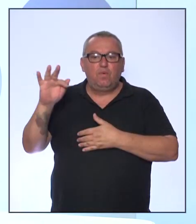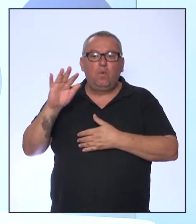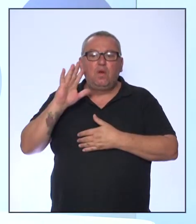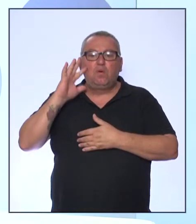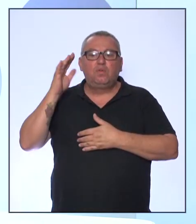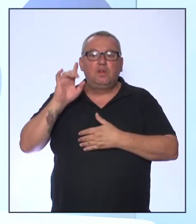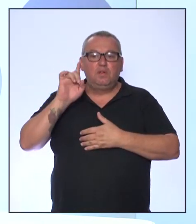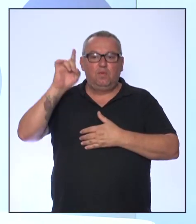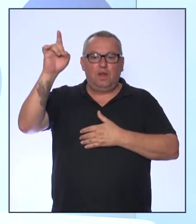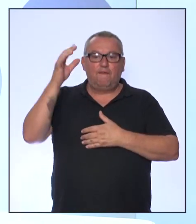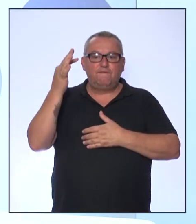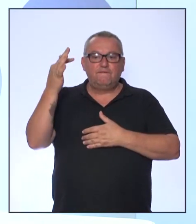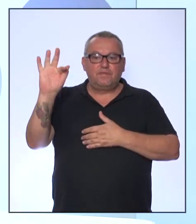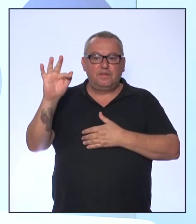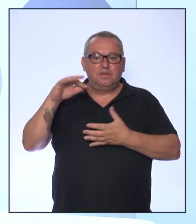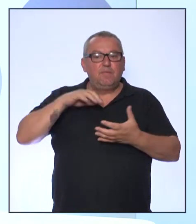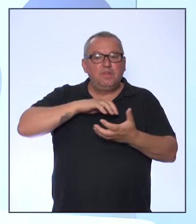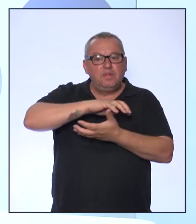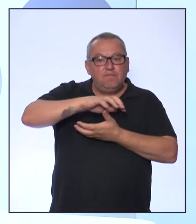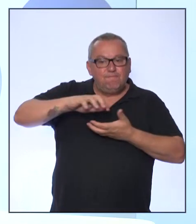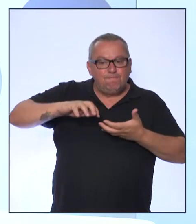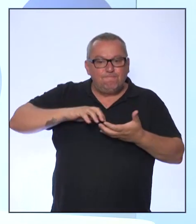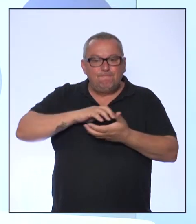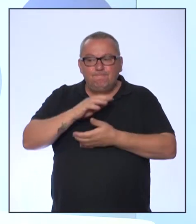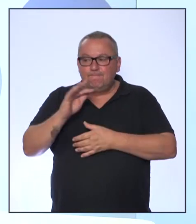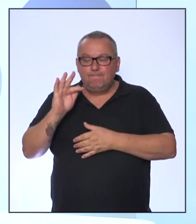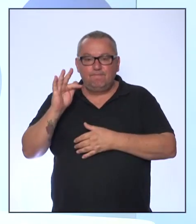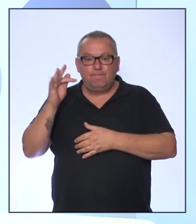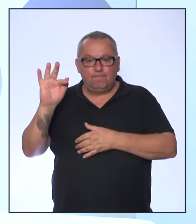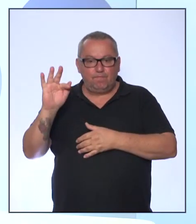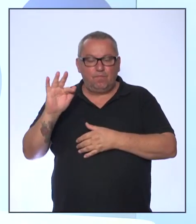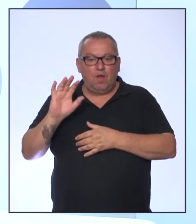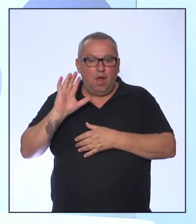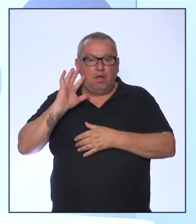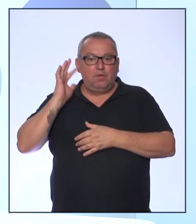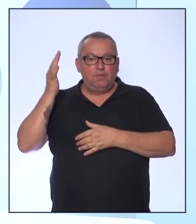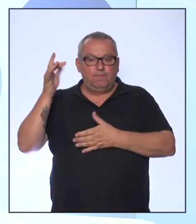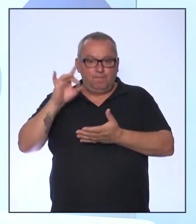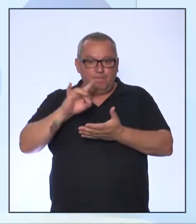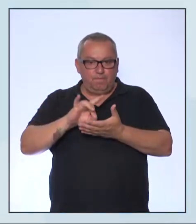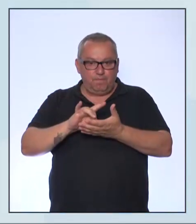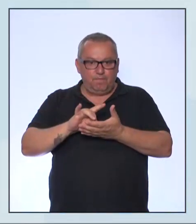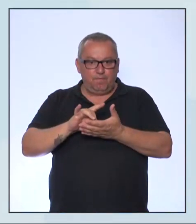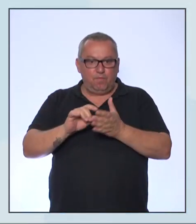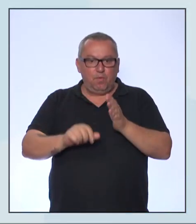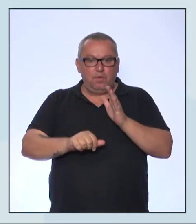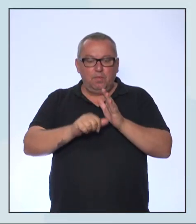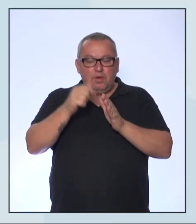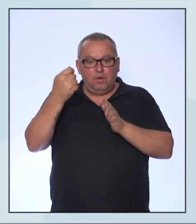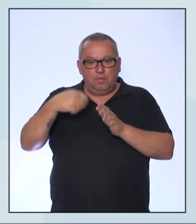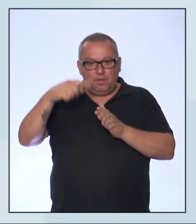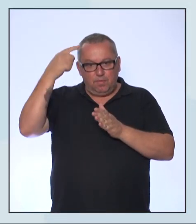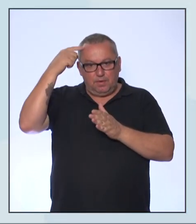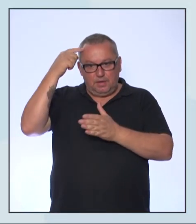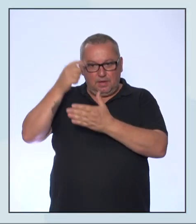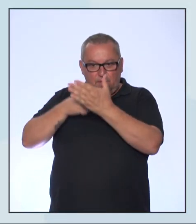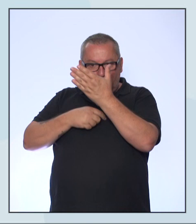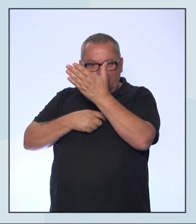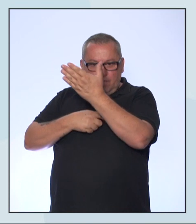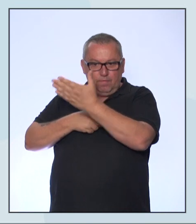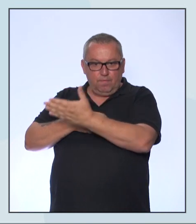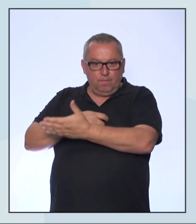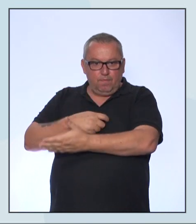França, né? Para que a Revolução Francesa aí despontasse. Primeiro precisamos pensar sobre